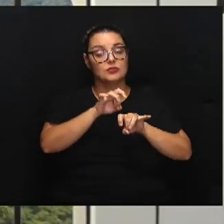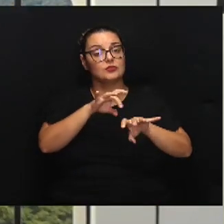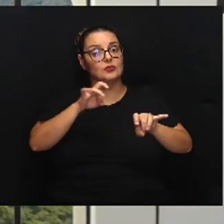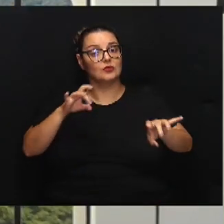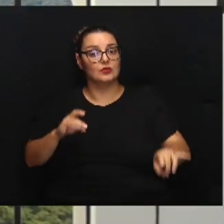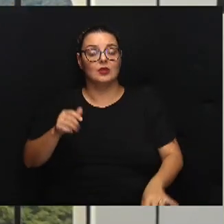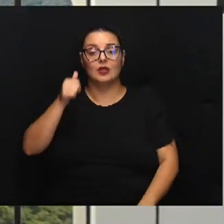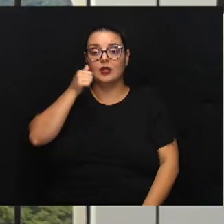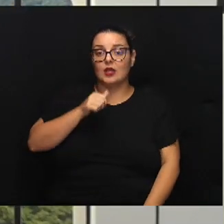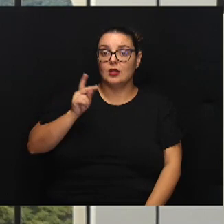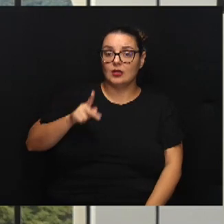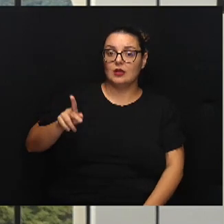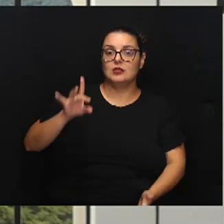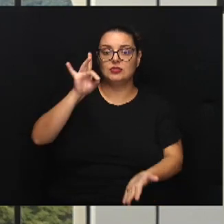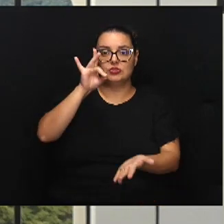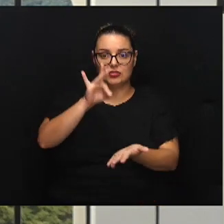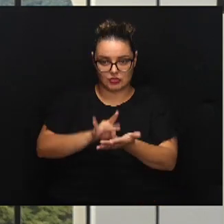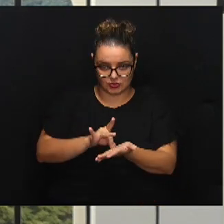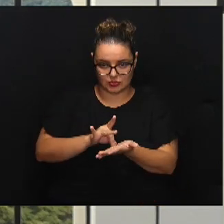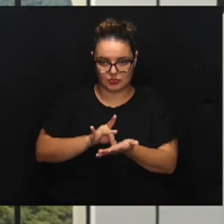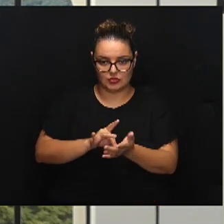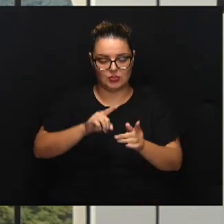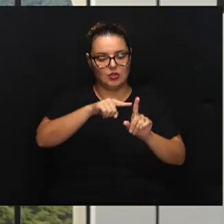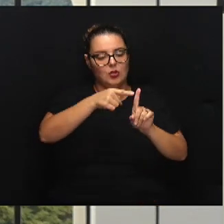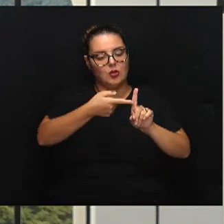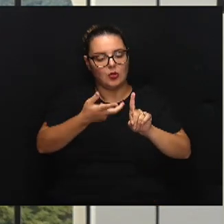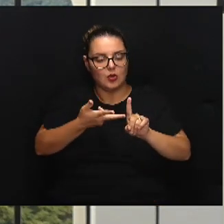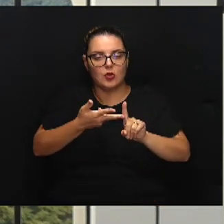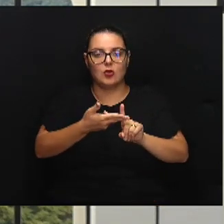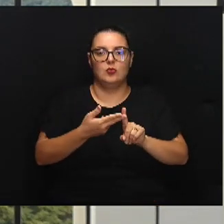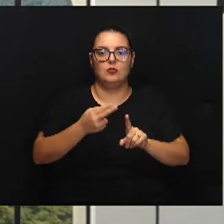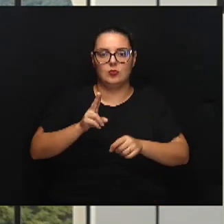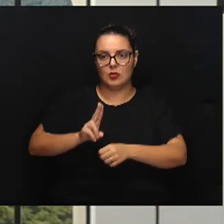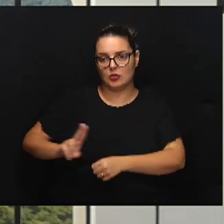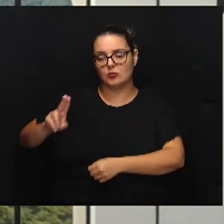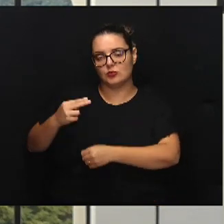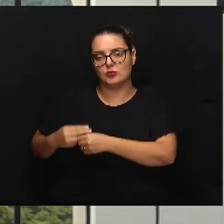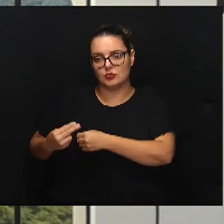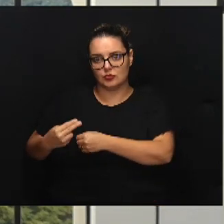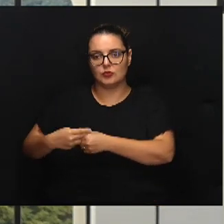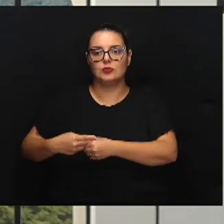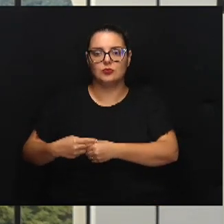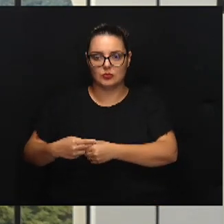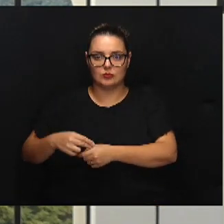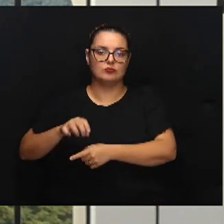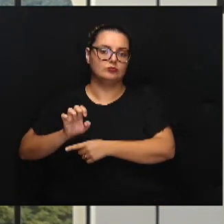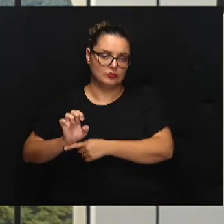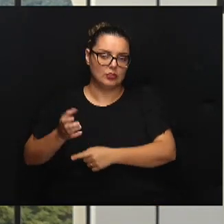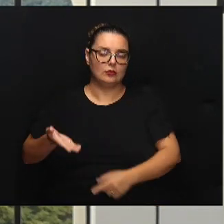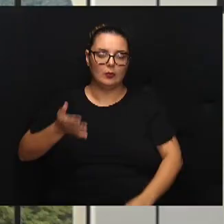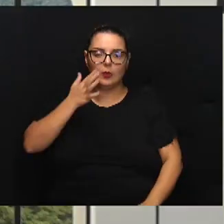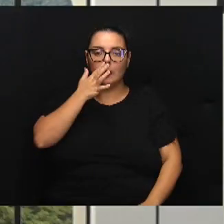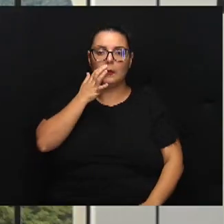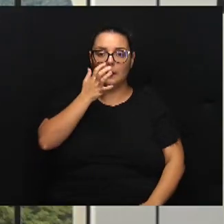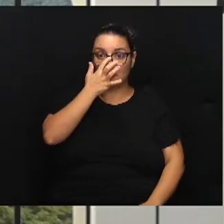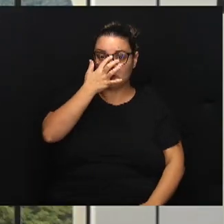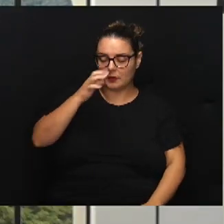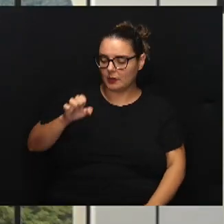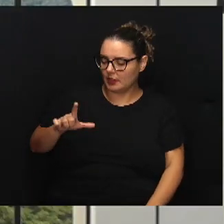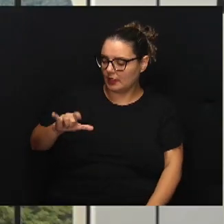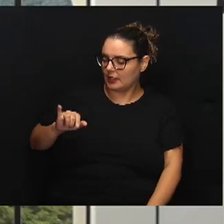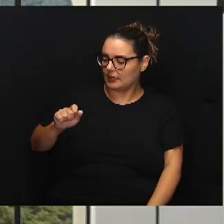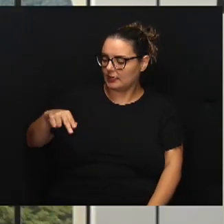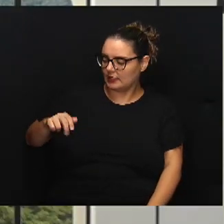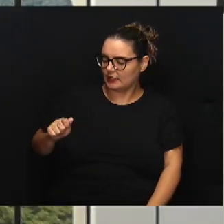a professora titular de obstetrícia pela Universidade Estadual de Campinas, a Unicamp, Eliana